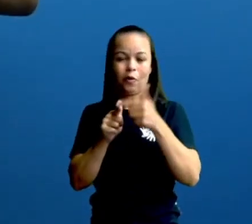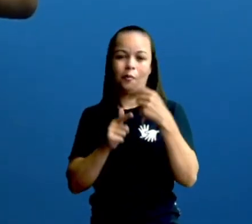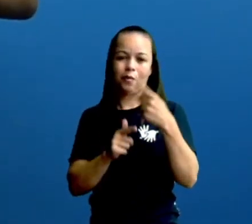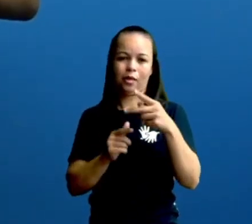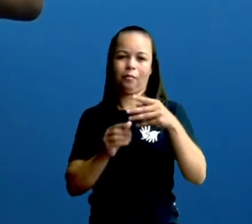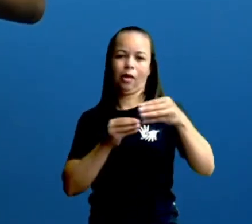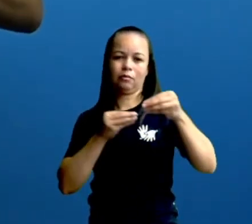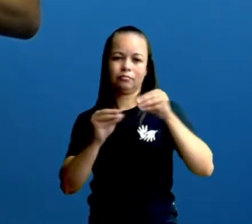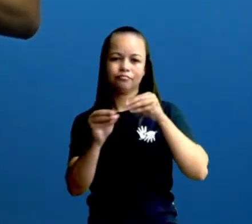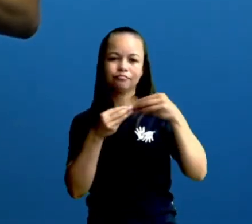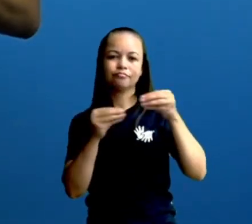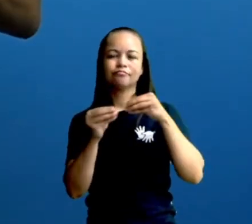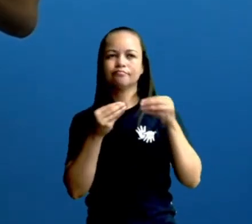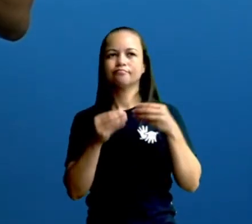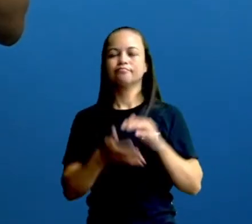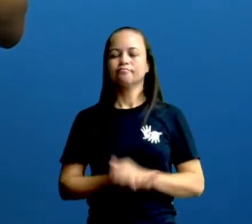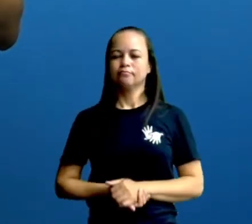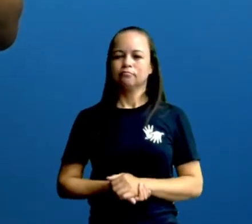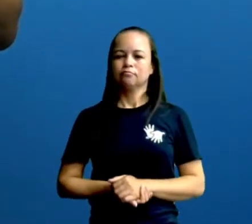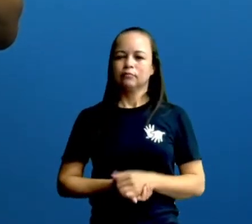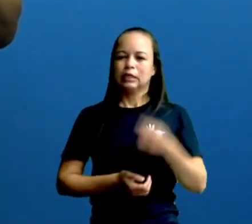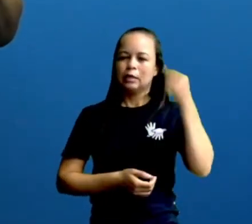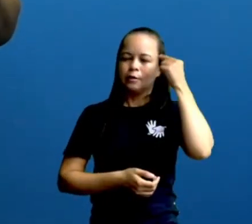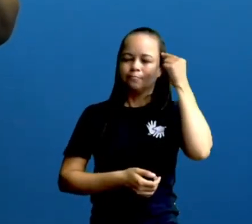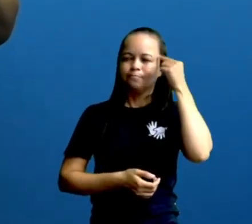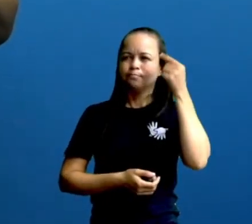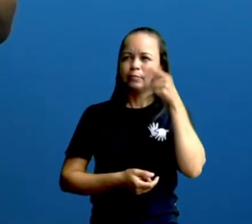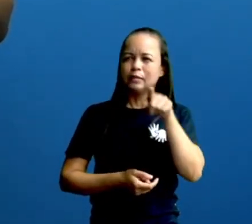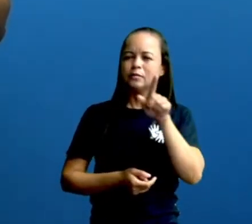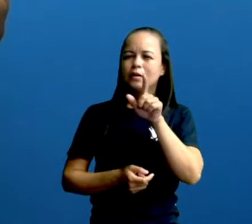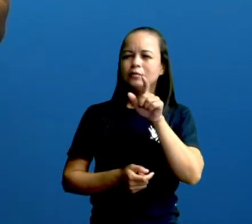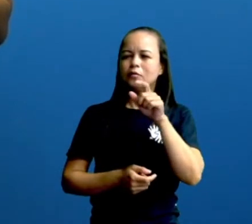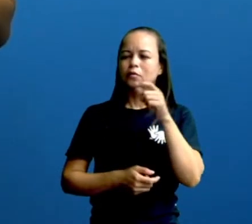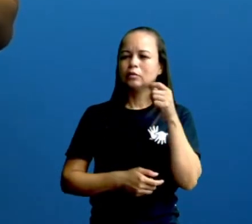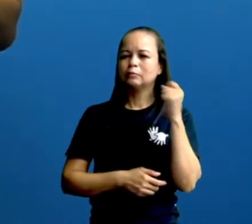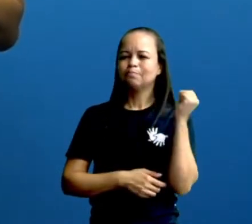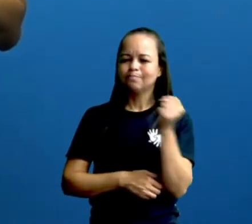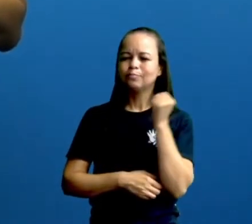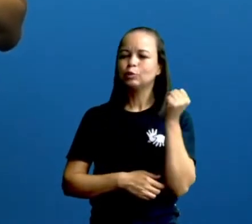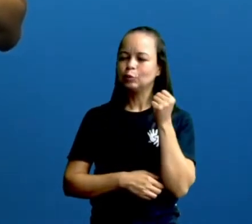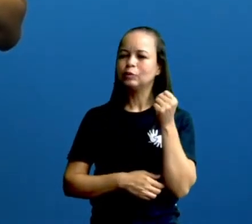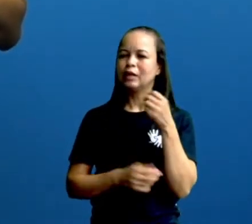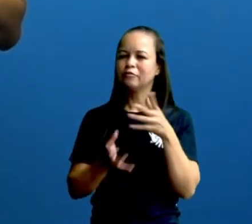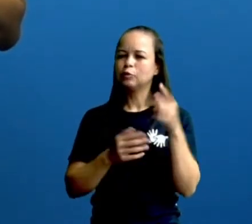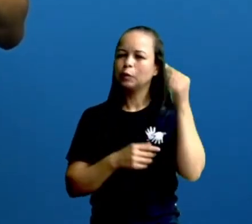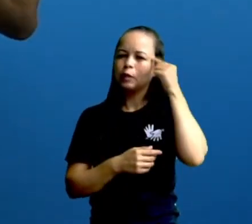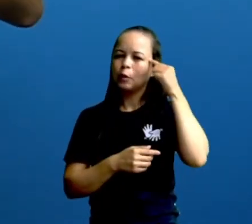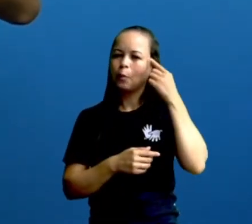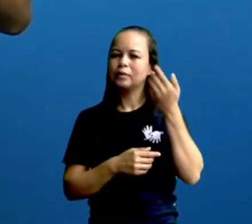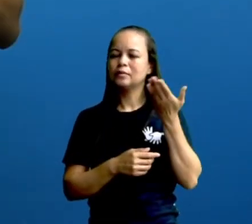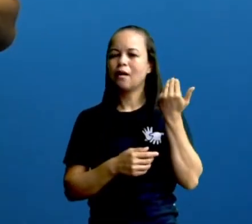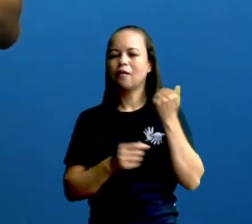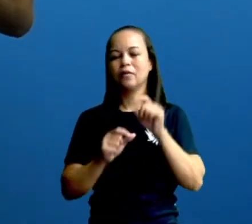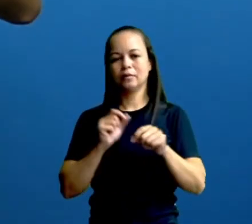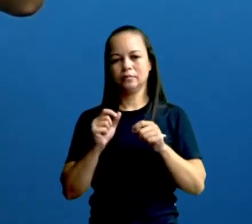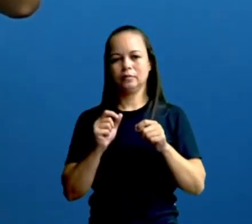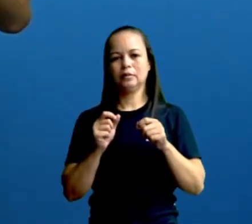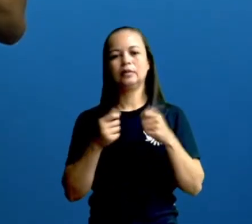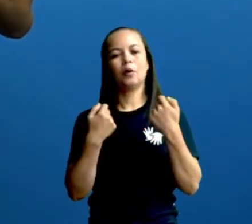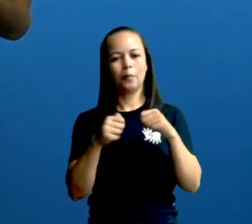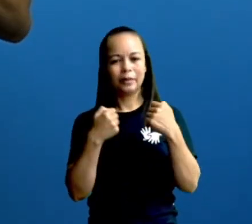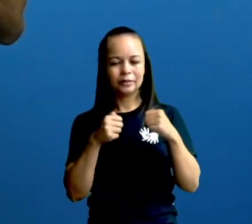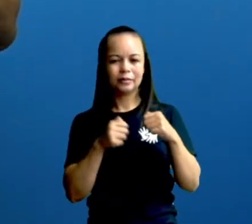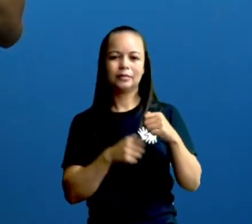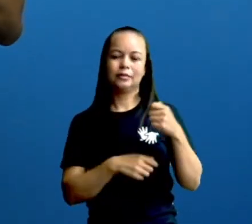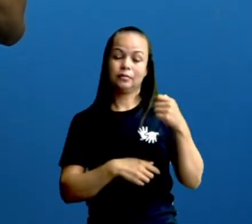Você pode estar imaginando, poxa, é mais grave do que eu imaginava, Prígio. É isso mesmo que você tem que pensar. Tem que pensar que